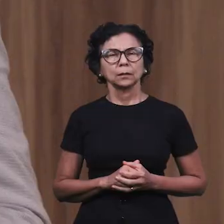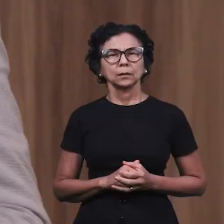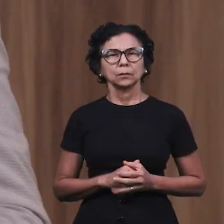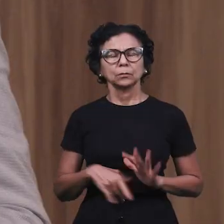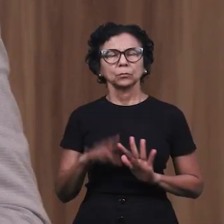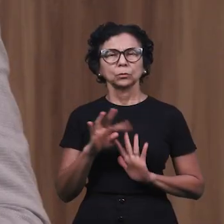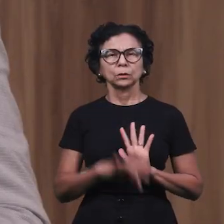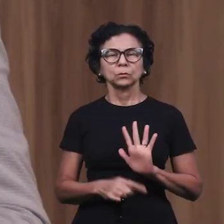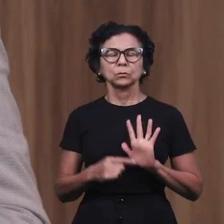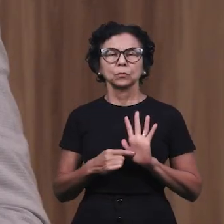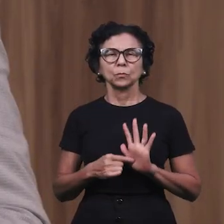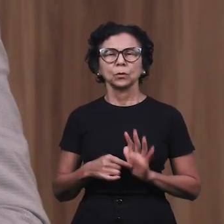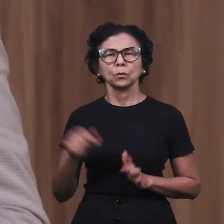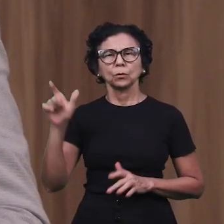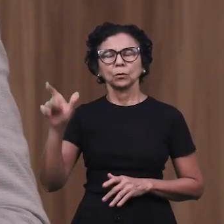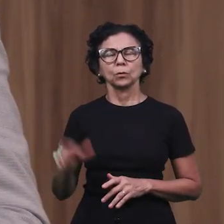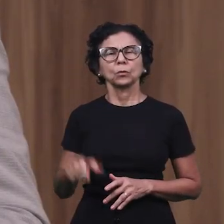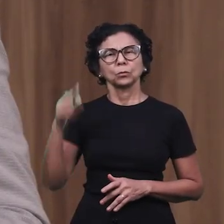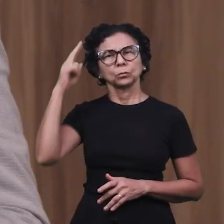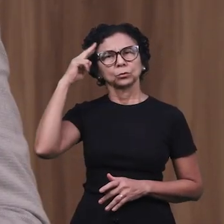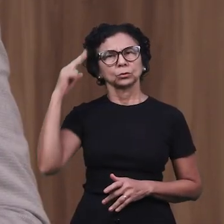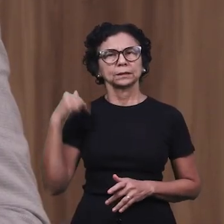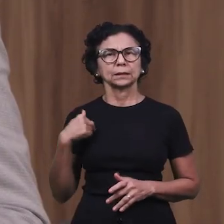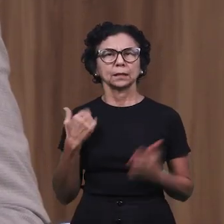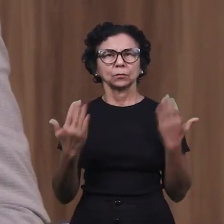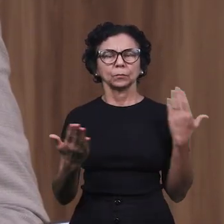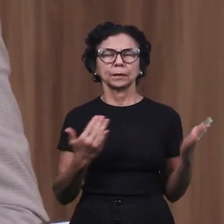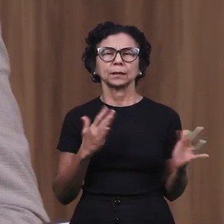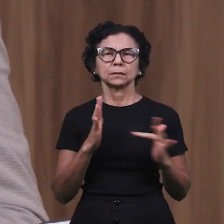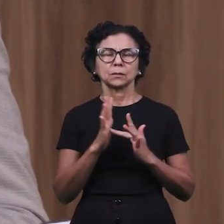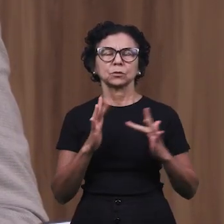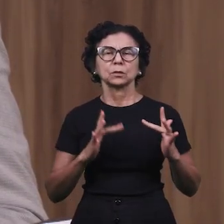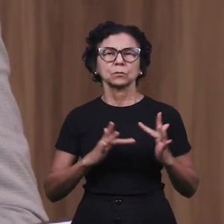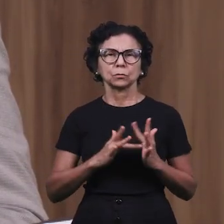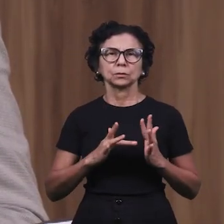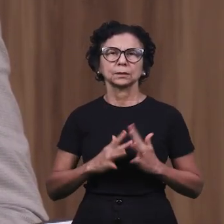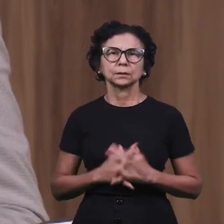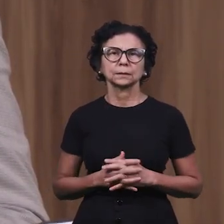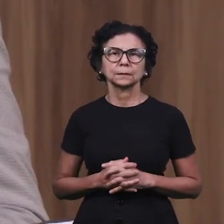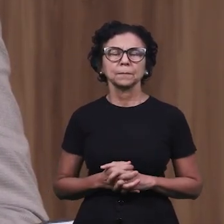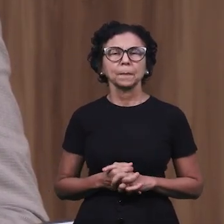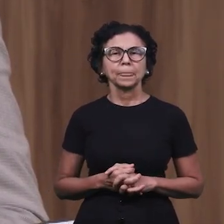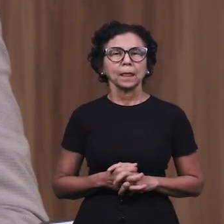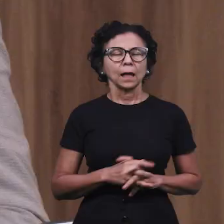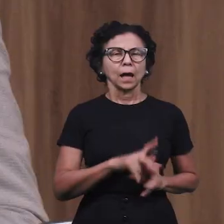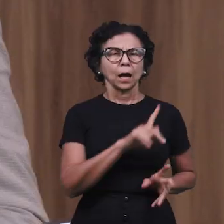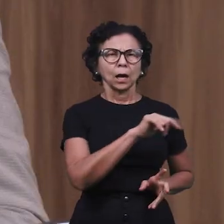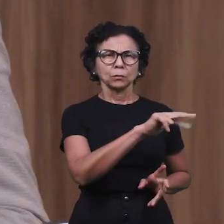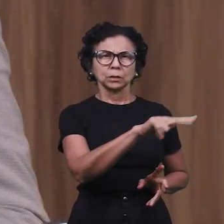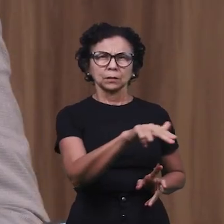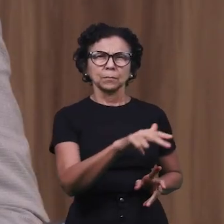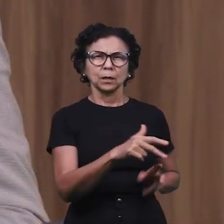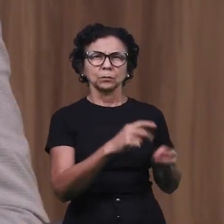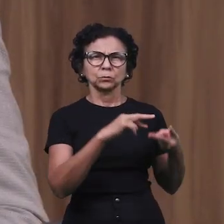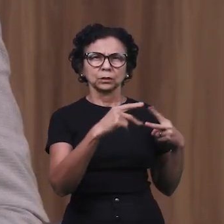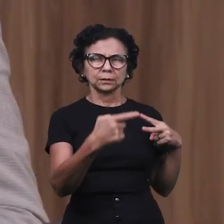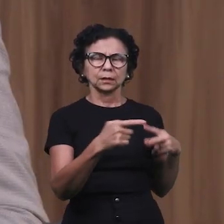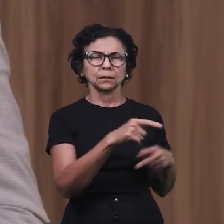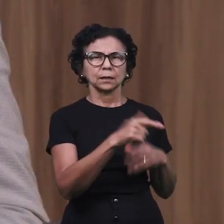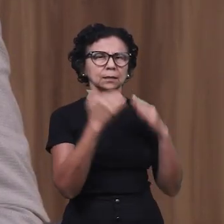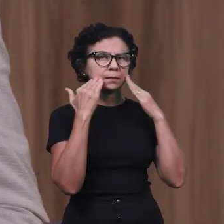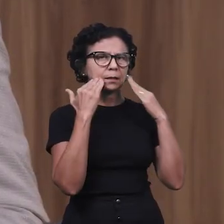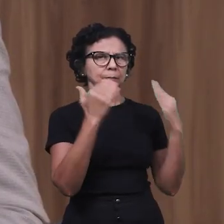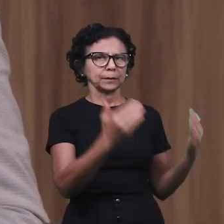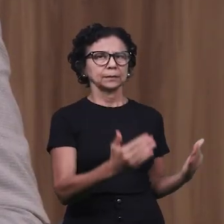episódios anteriores, nós discorremos sobre a passagem em que José, figura de Jesus, ele se